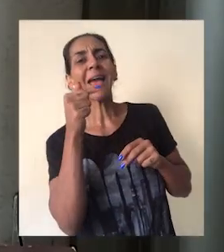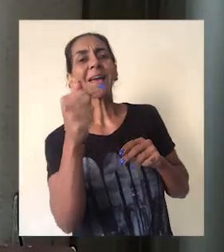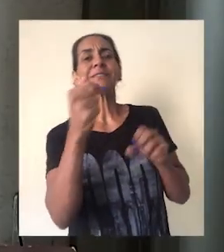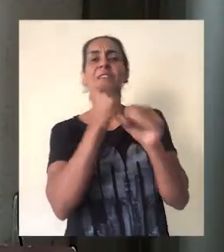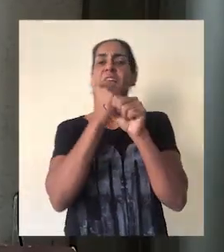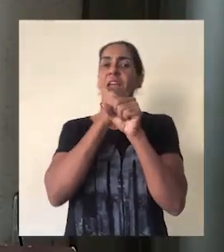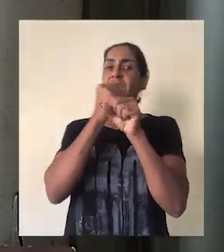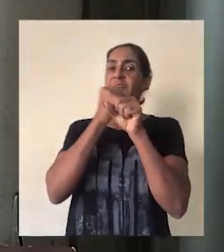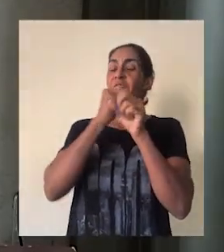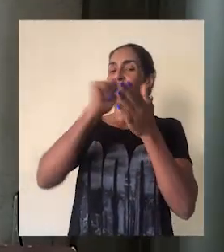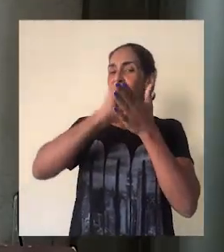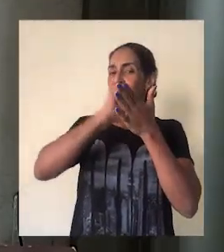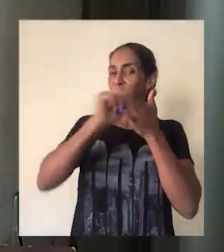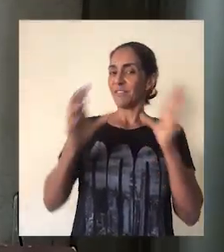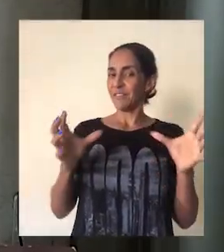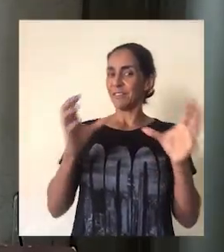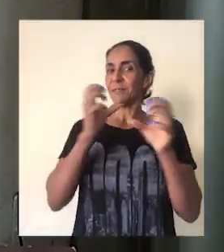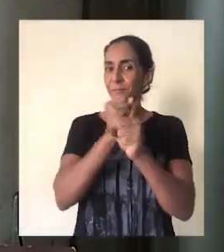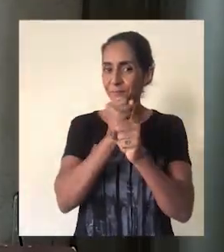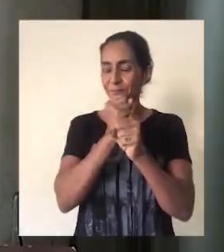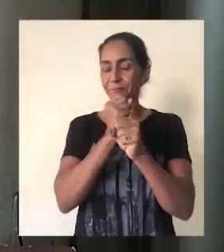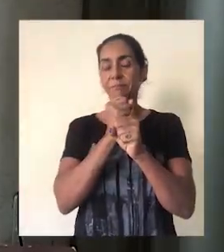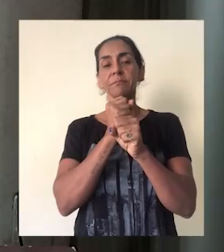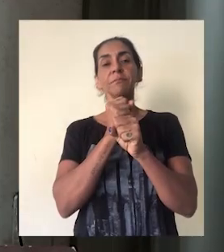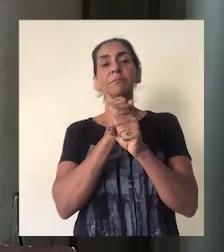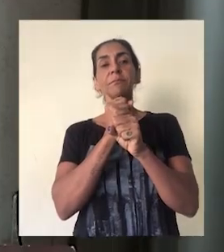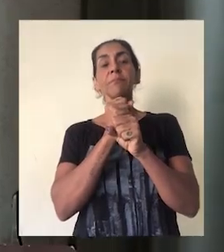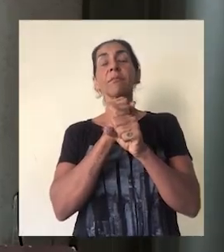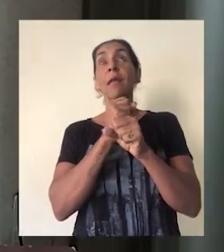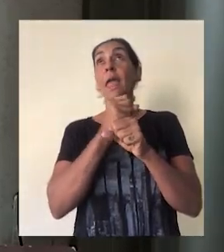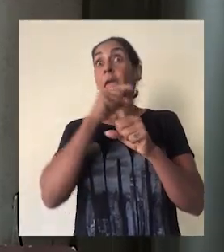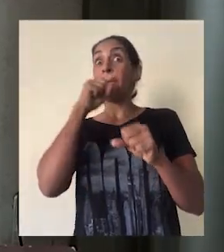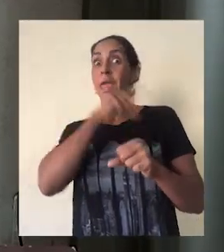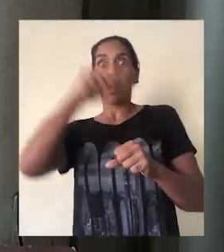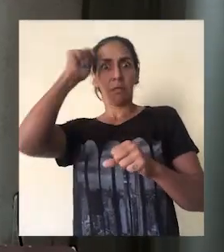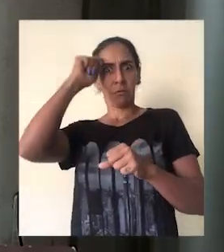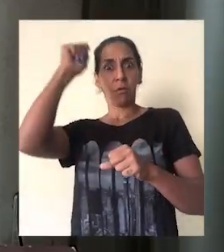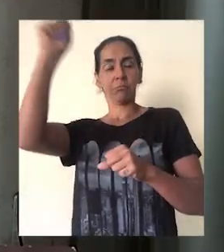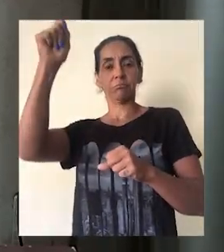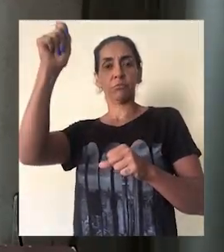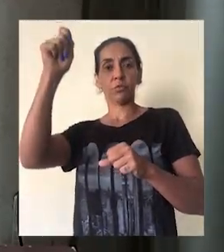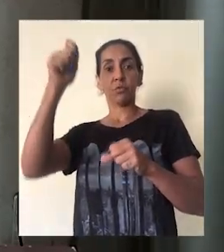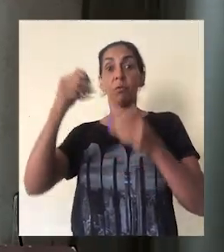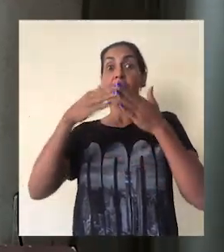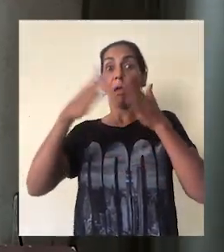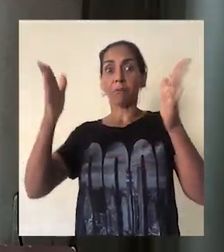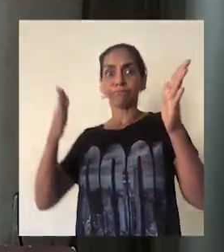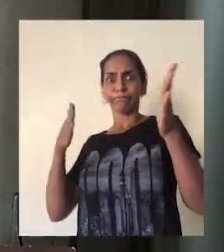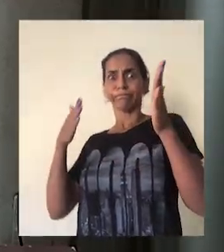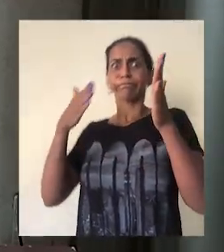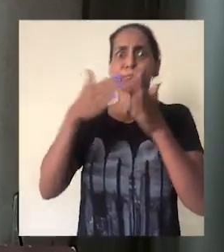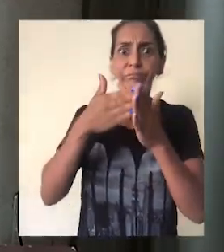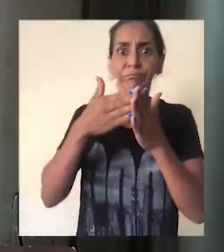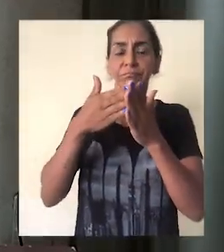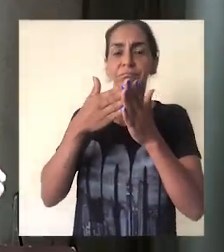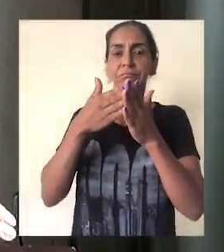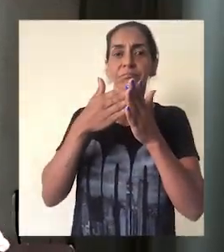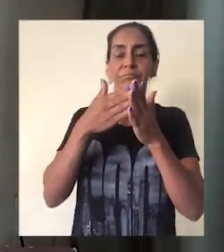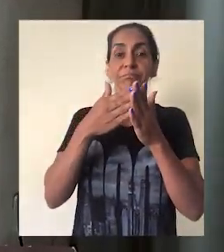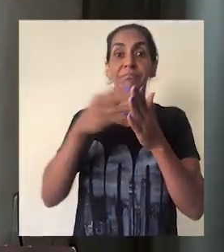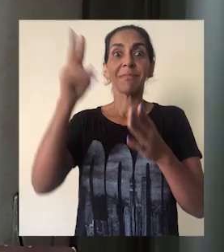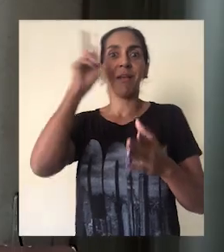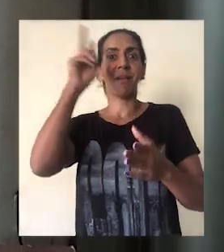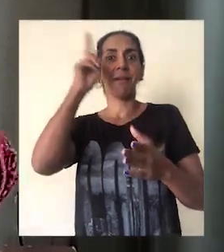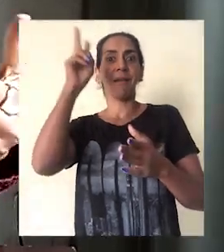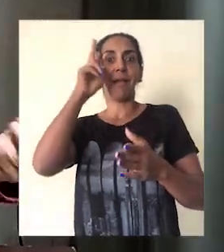concluir a história. E tão logo saiu a primeira publicação, Bram Stoker rompeu a barreira de antes e depois de Drácula na história